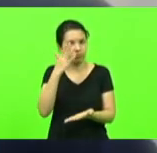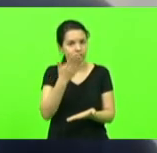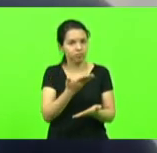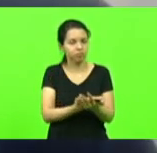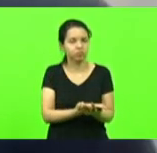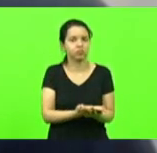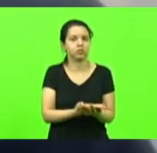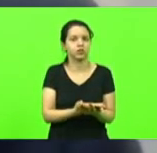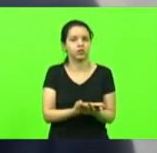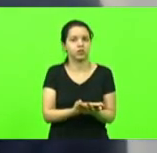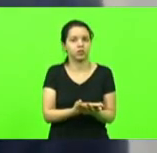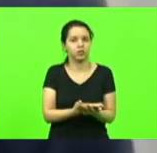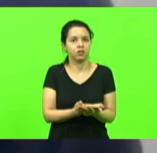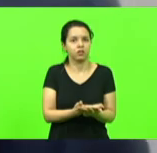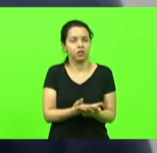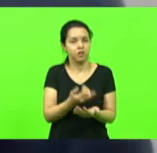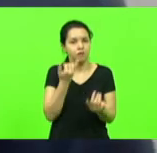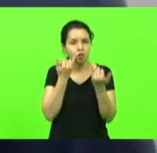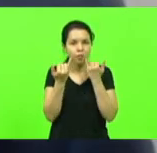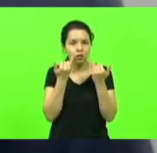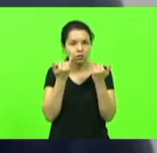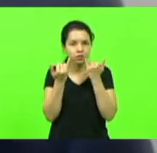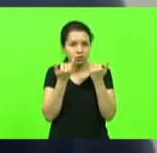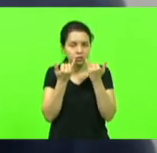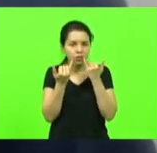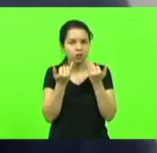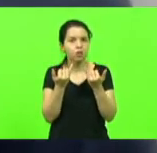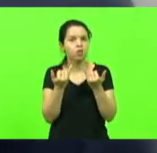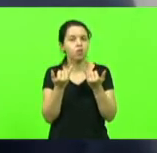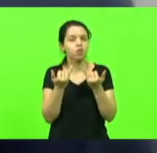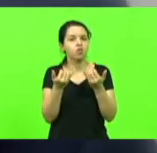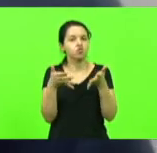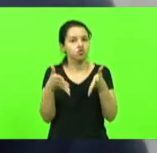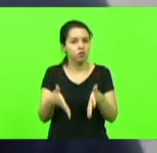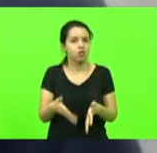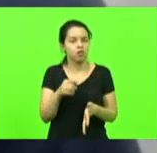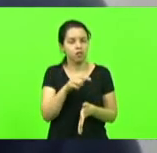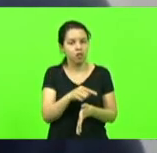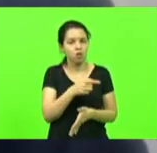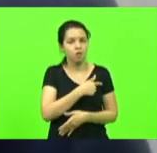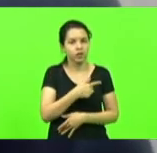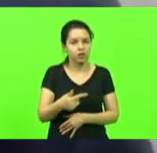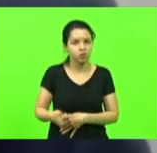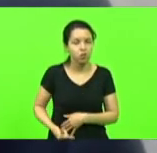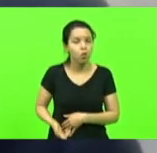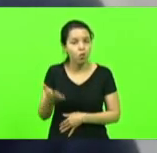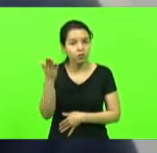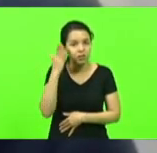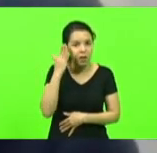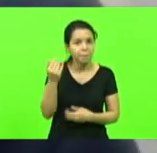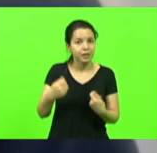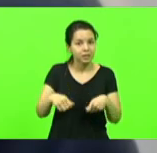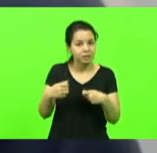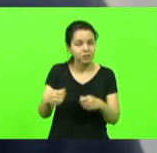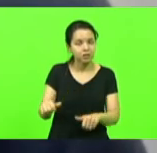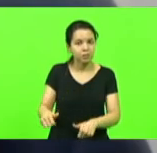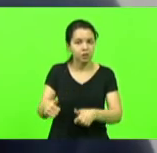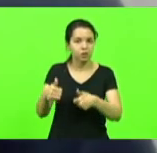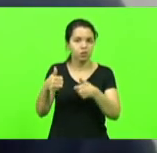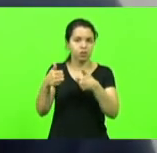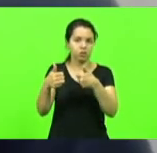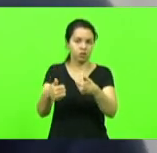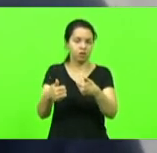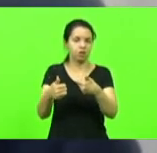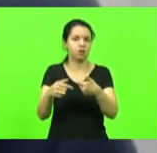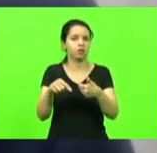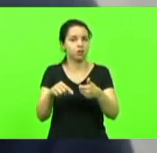assim que chegar essa informação ao governador da necessidade de melhorar talvez a contrapartida do Estado,